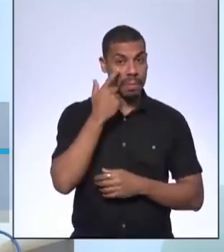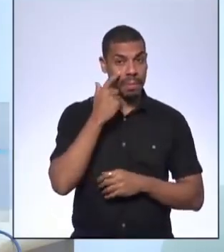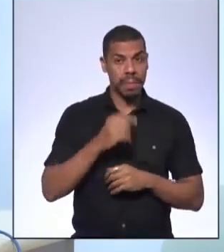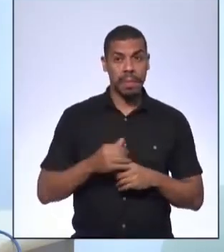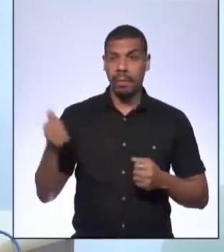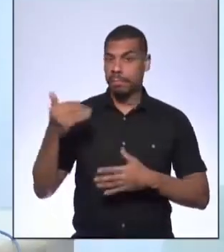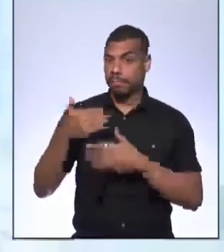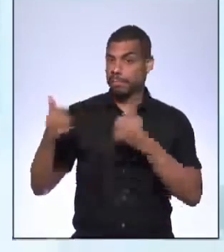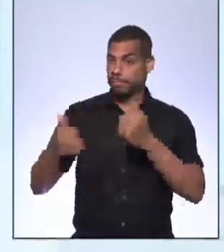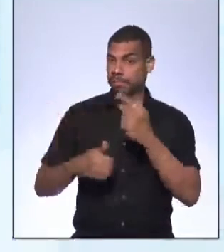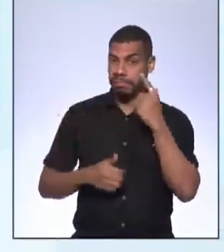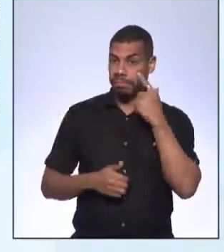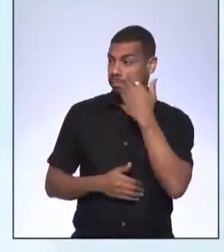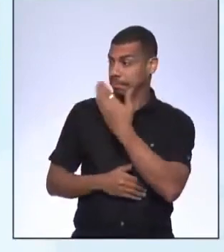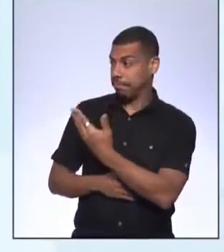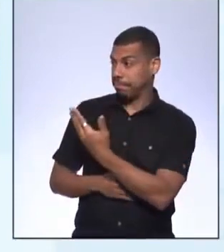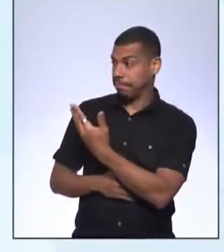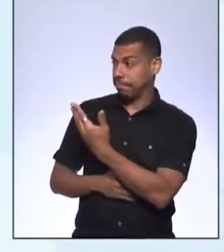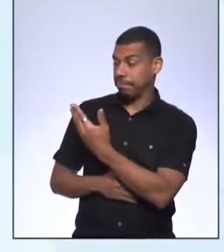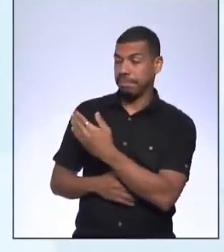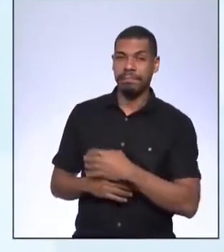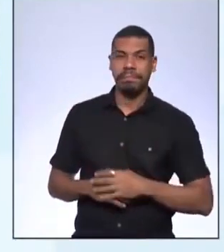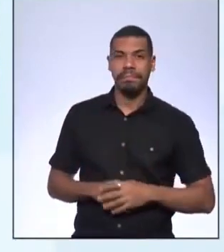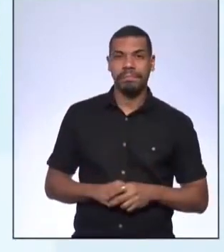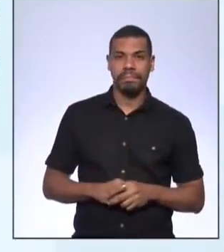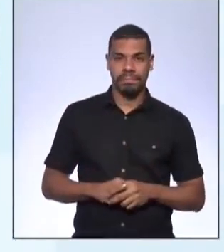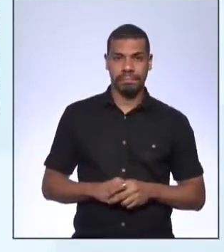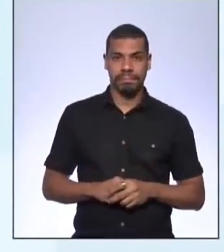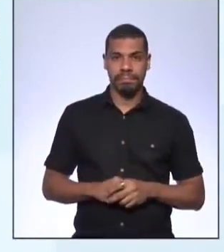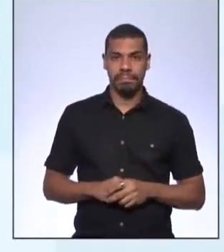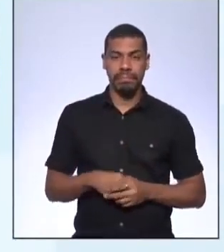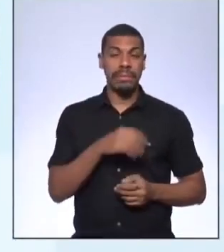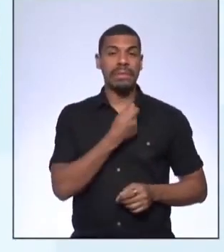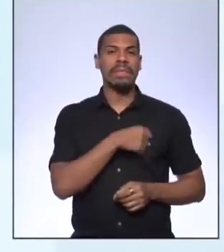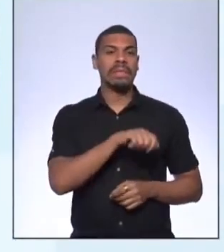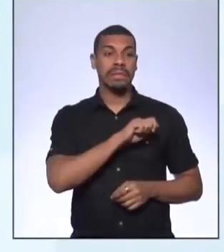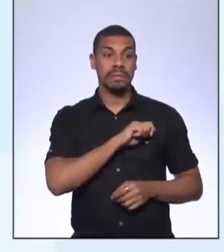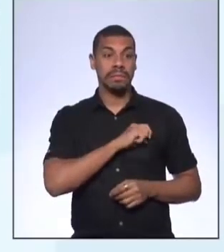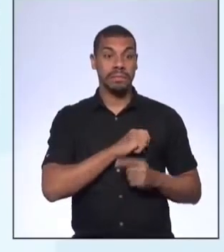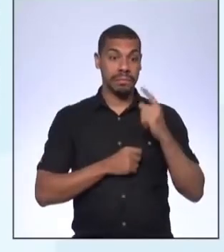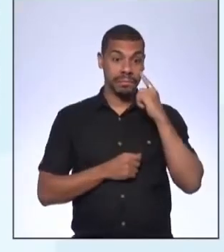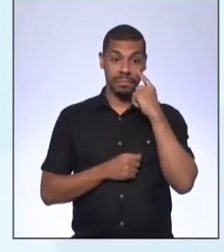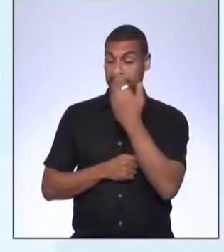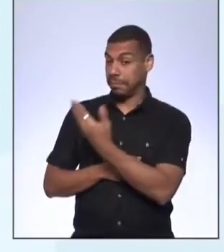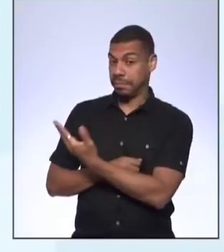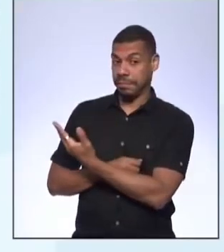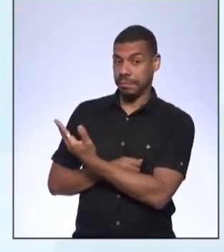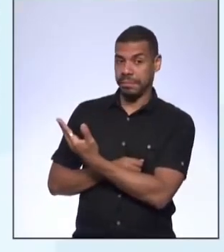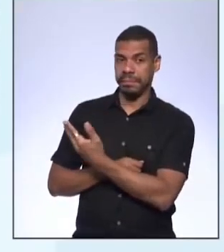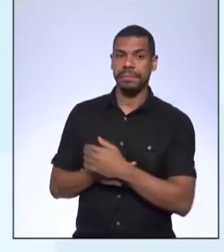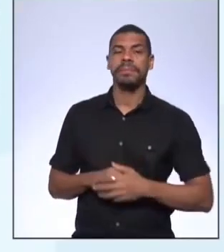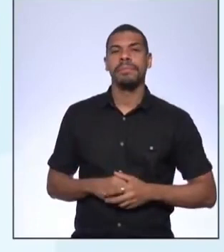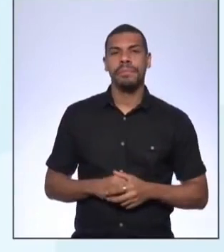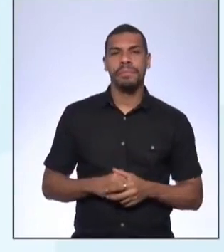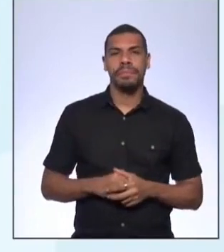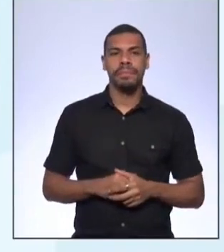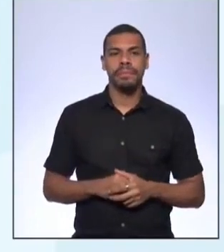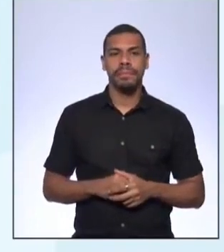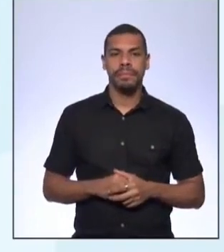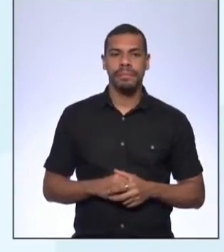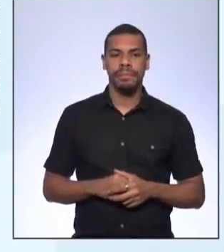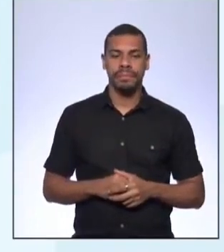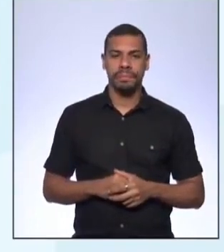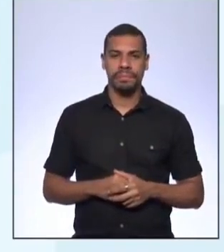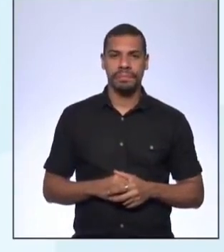nossa tela. Então, olha só, a chegada dos espanhóis, esse aí que vocês estão vendo é o Hernán Cortés, às vezes aparece como